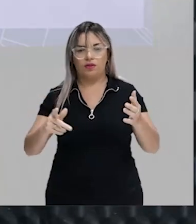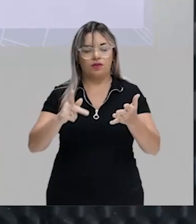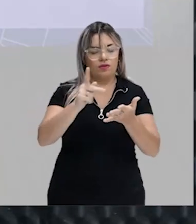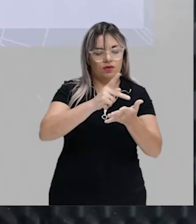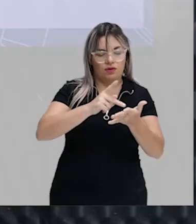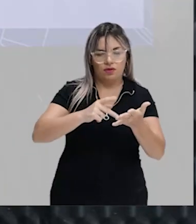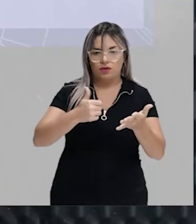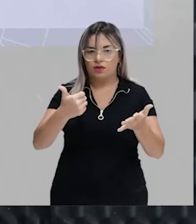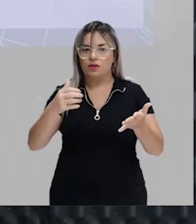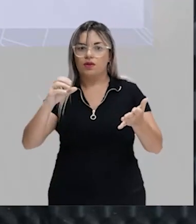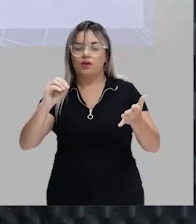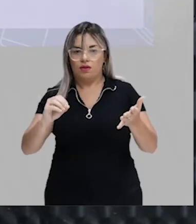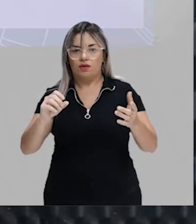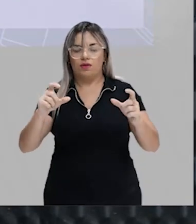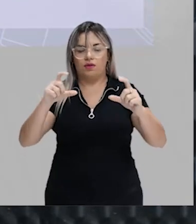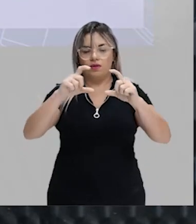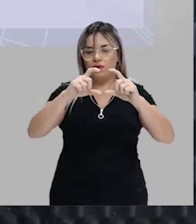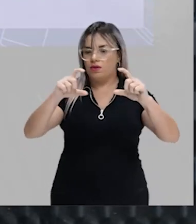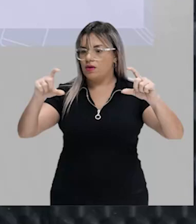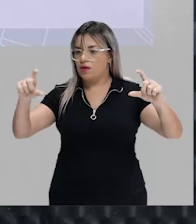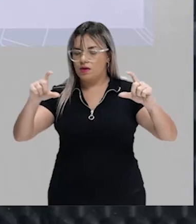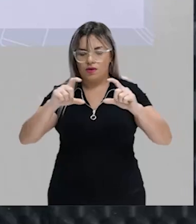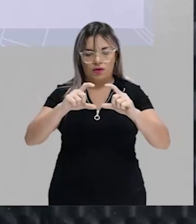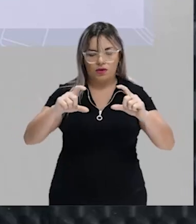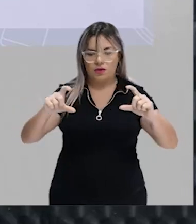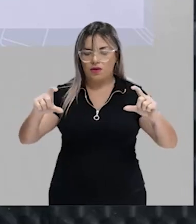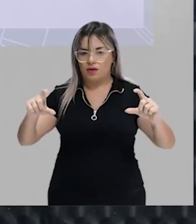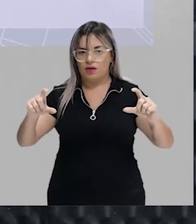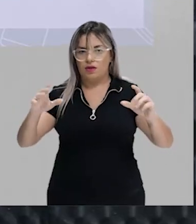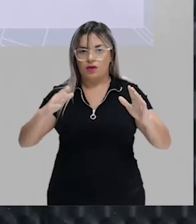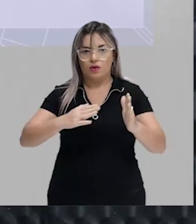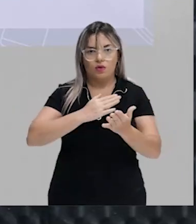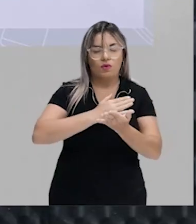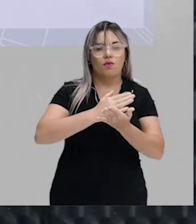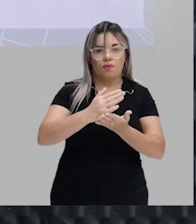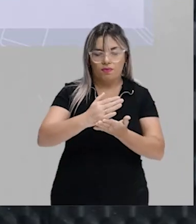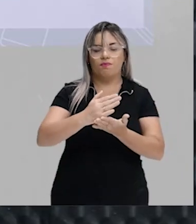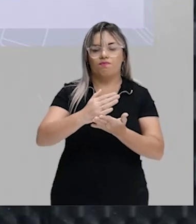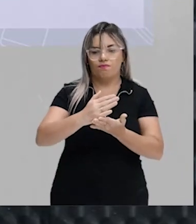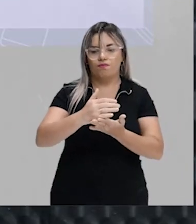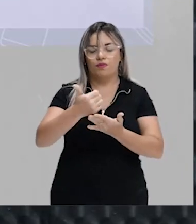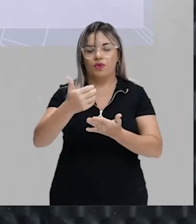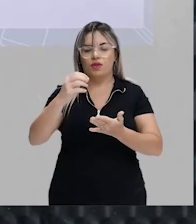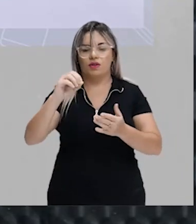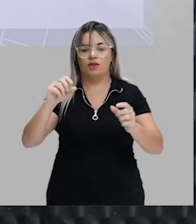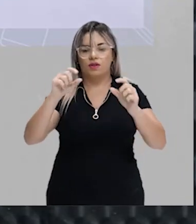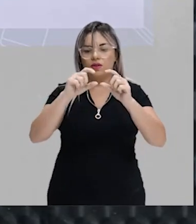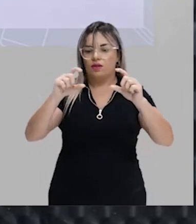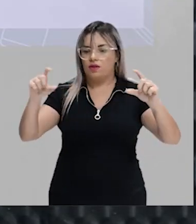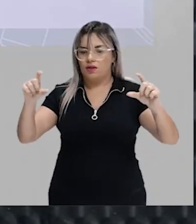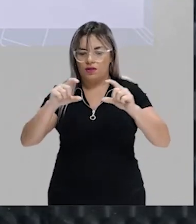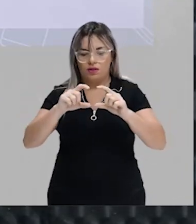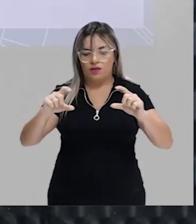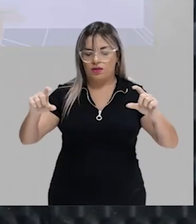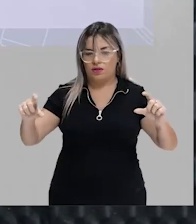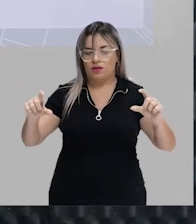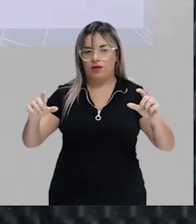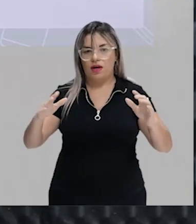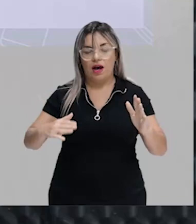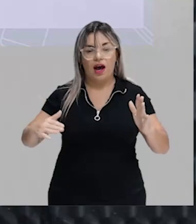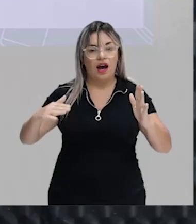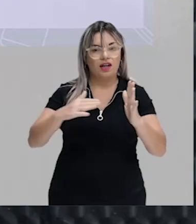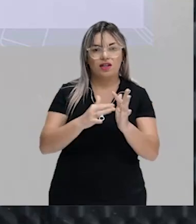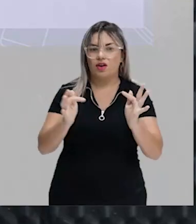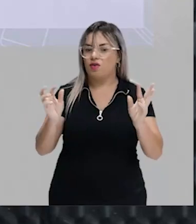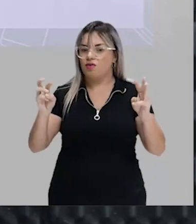poema que tem 10 sílabas do primeiro ao último verso daquele poema. Modelo decassílabo, substituição de redondilha maior. Isso aí